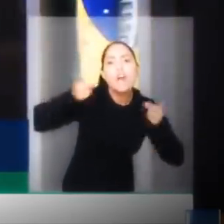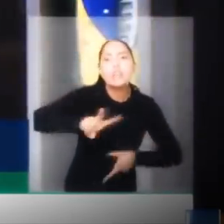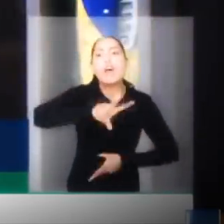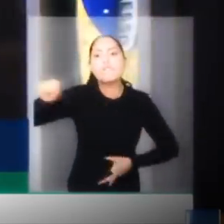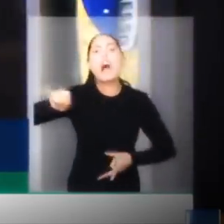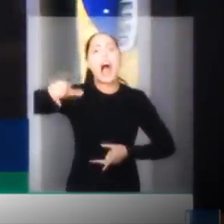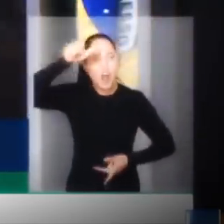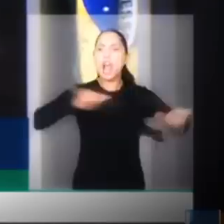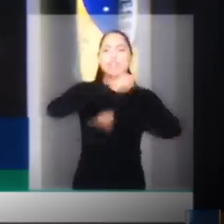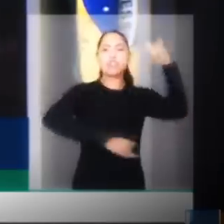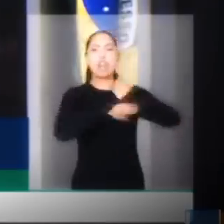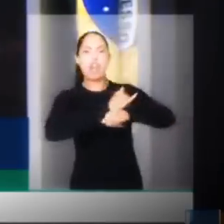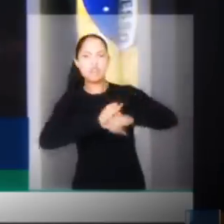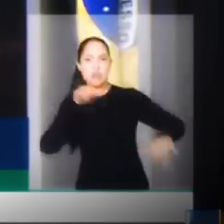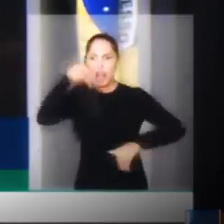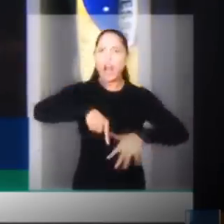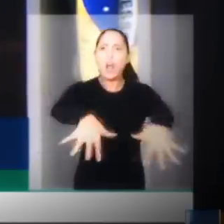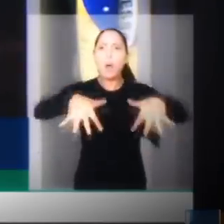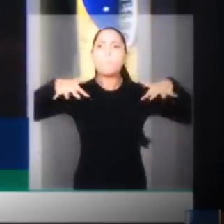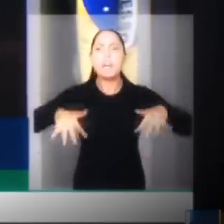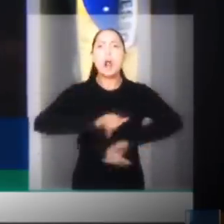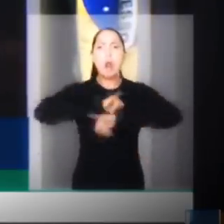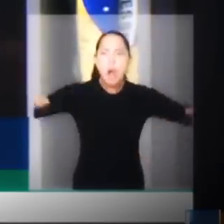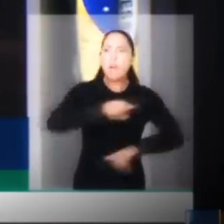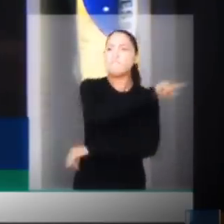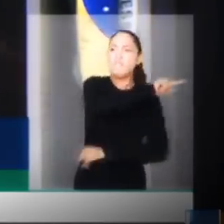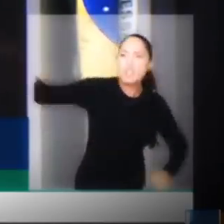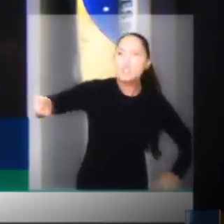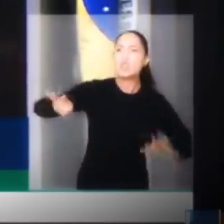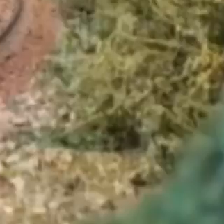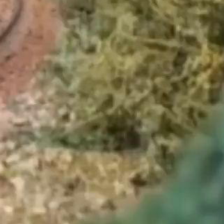capeta cobra com juros. Chega no plenário, é tudo.